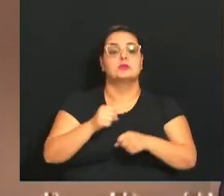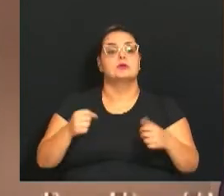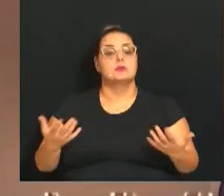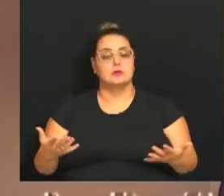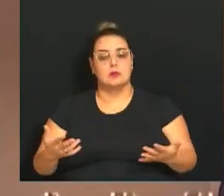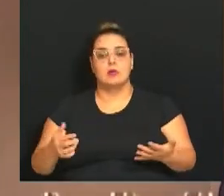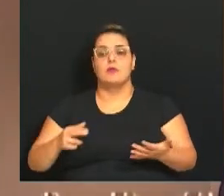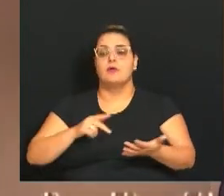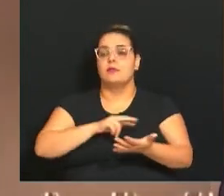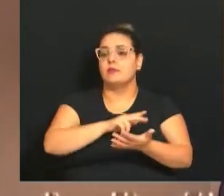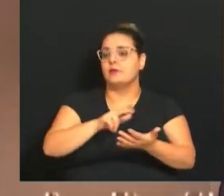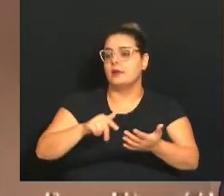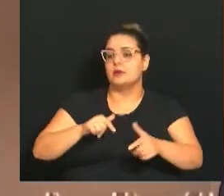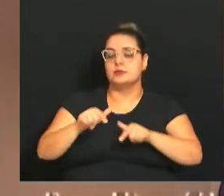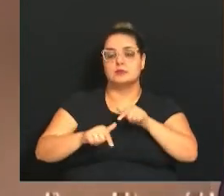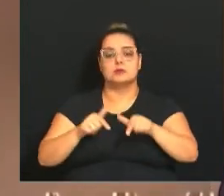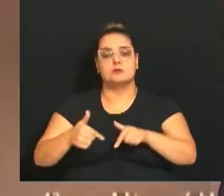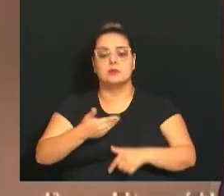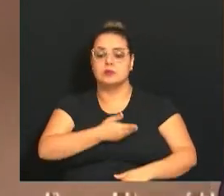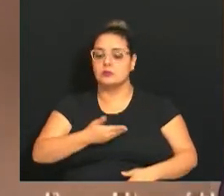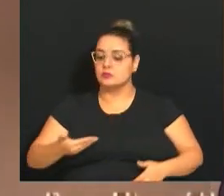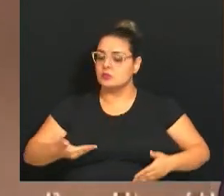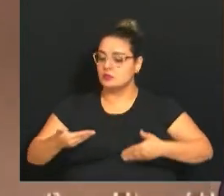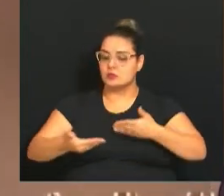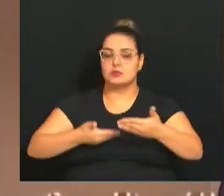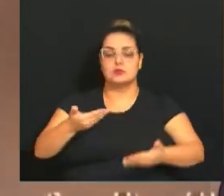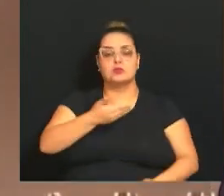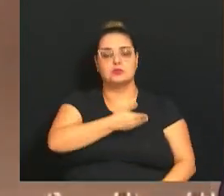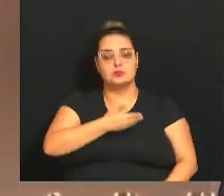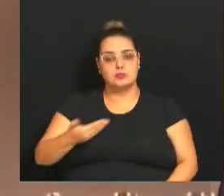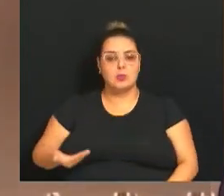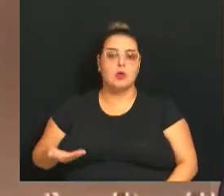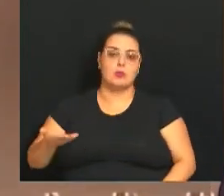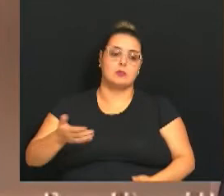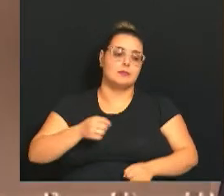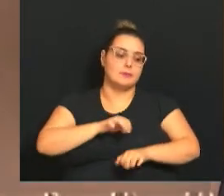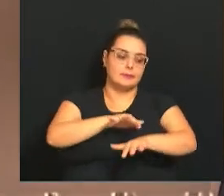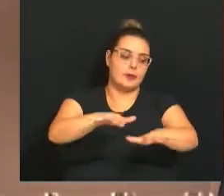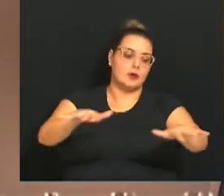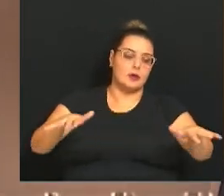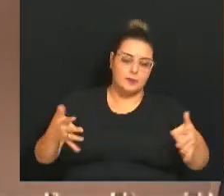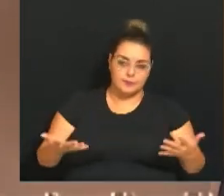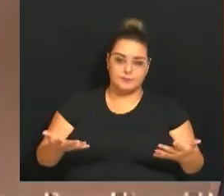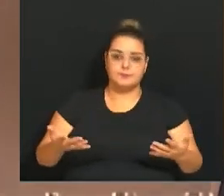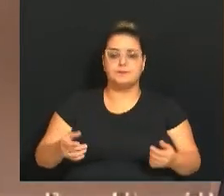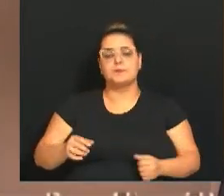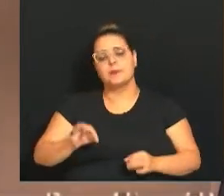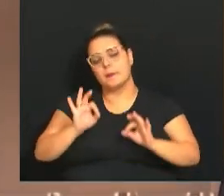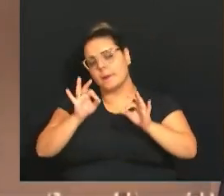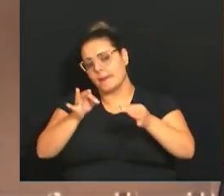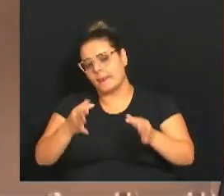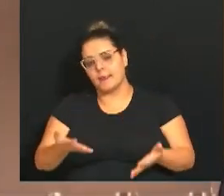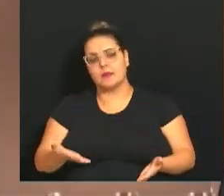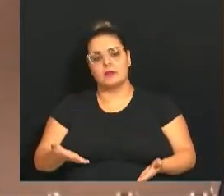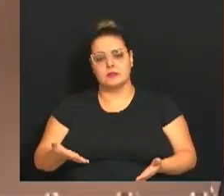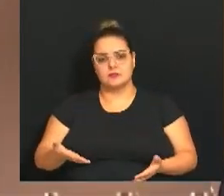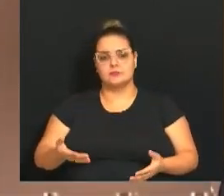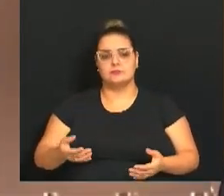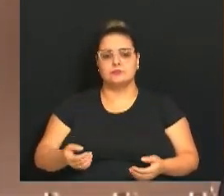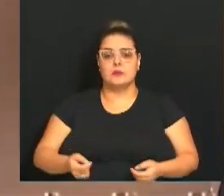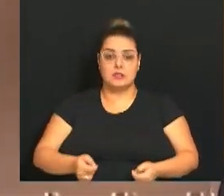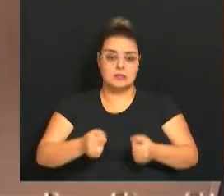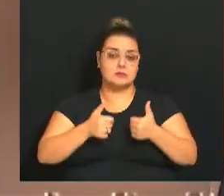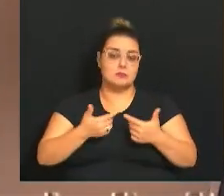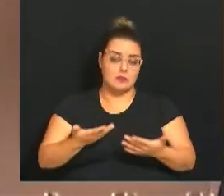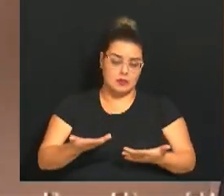de funcionários públicos espalhados aí pelos 4 cantos da nossa cidade, com certeza essas gratificações, né, que